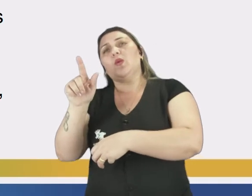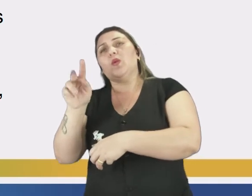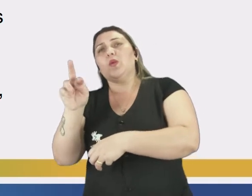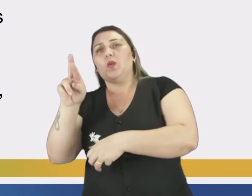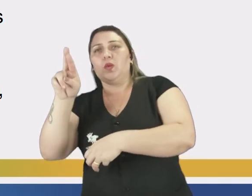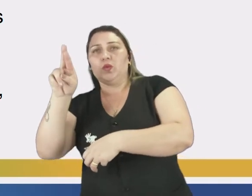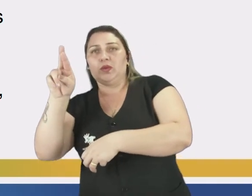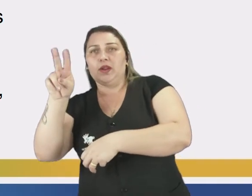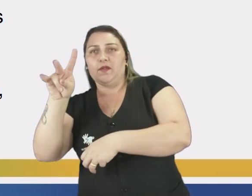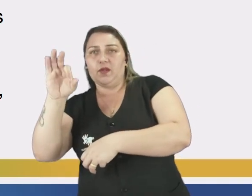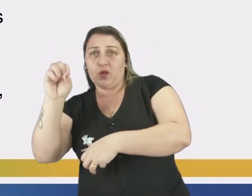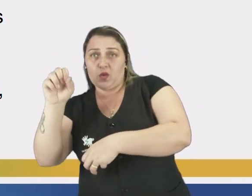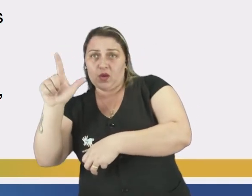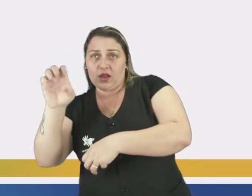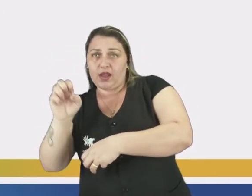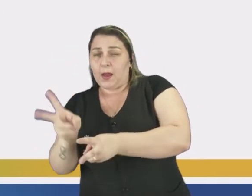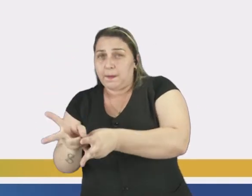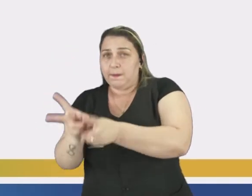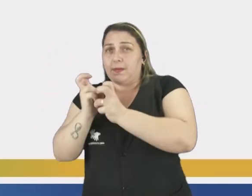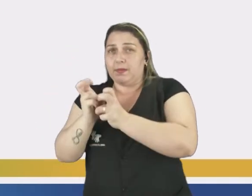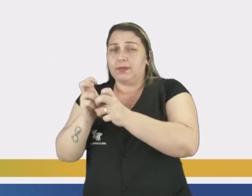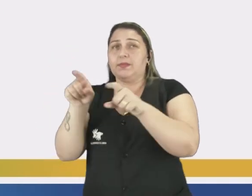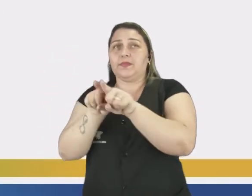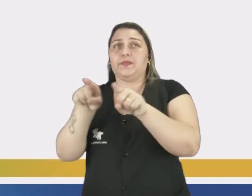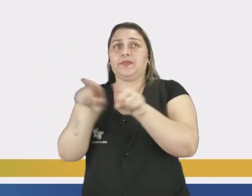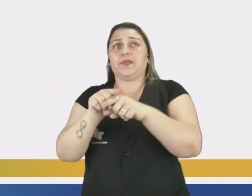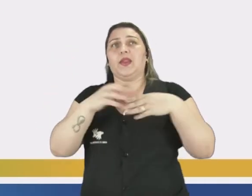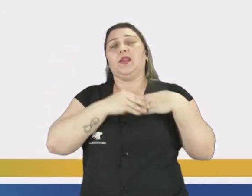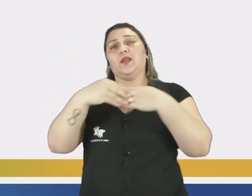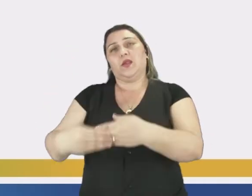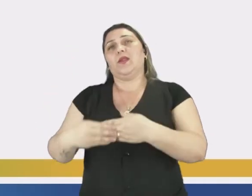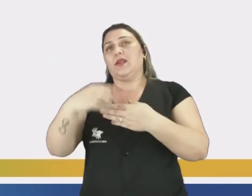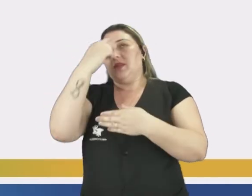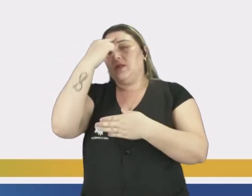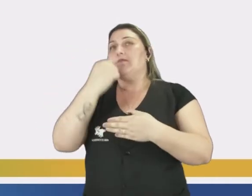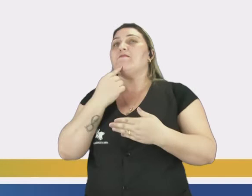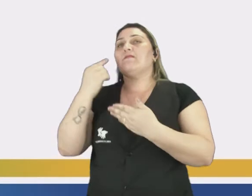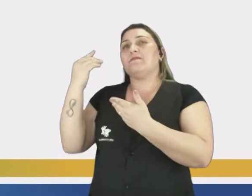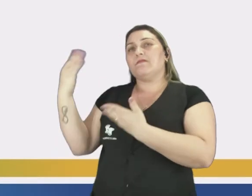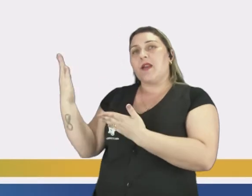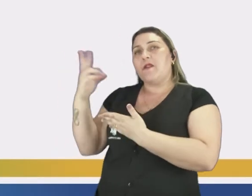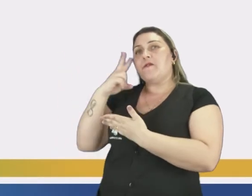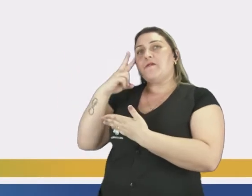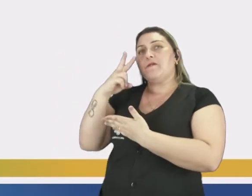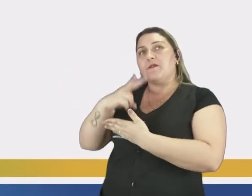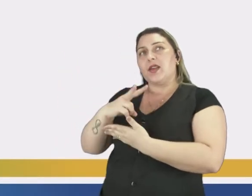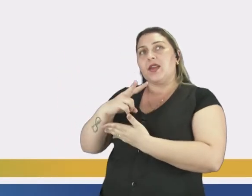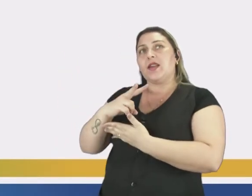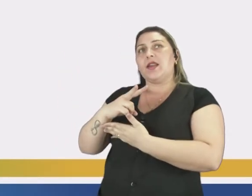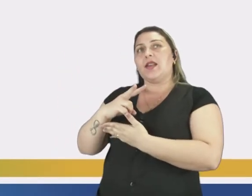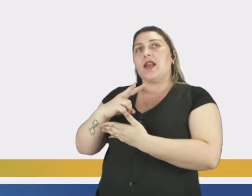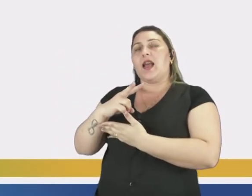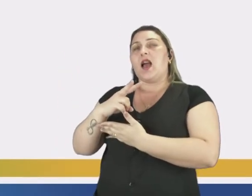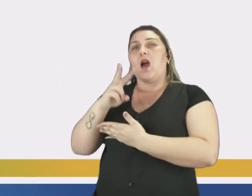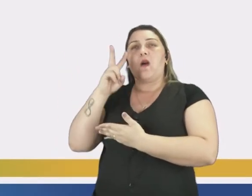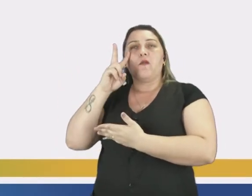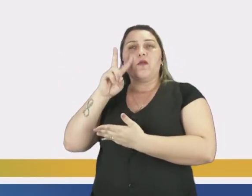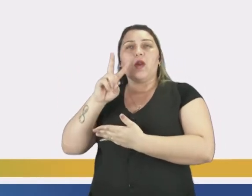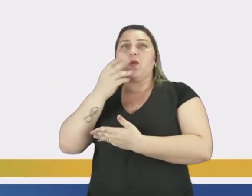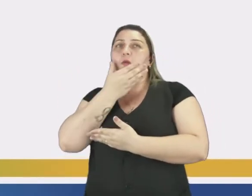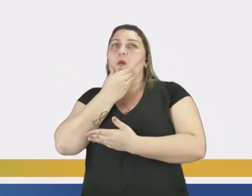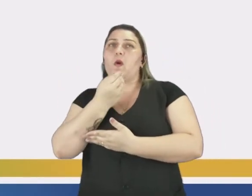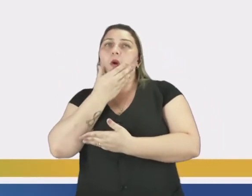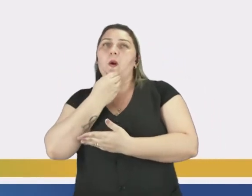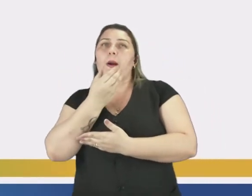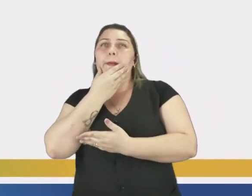frequência na qual eles irão perceber aí. Eu trouxe aqui as imagens para que você possa fazer uma análise. O primeiro representa a visão humana. Observe que